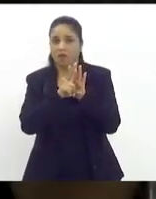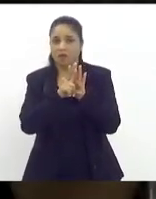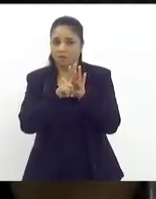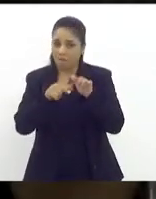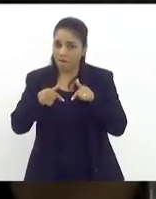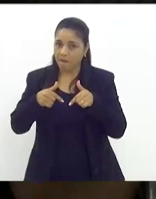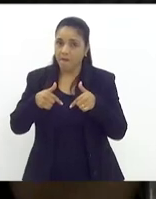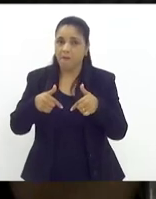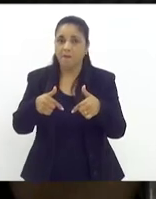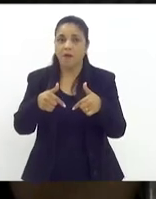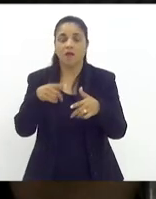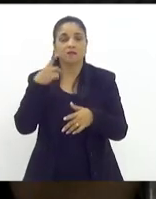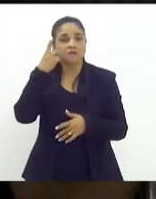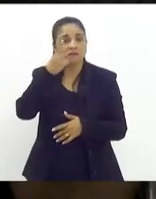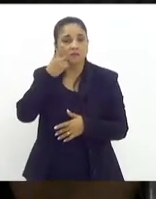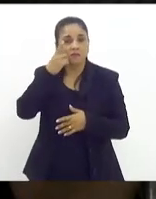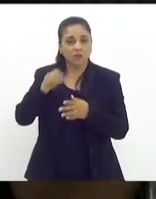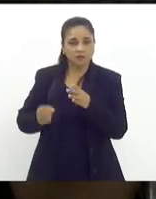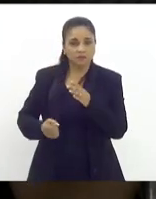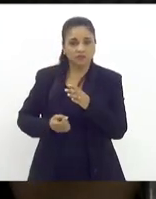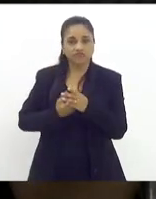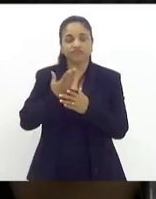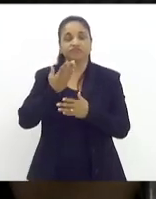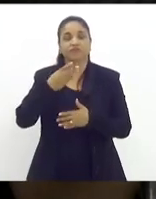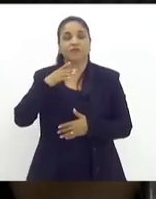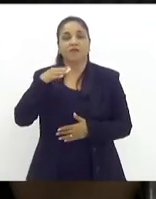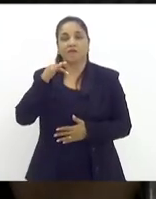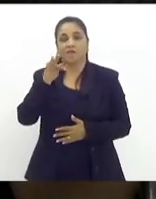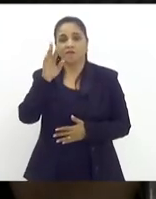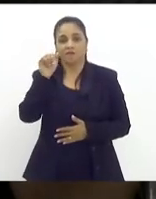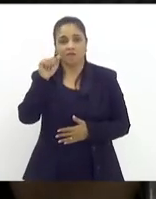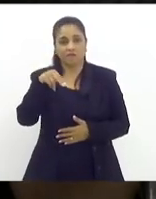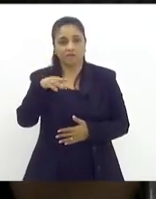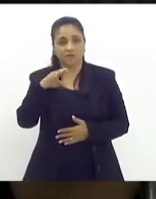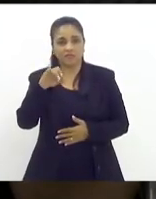autoria do deputado Francisco Veloso.